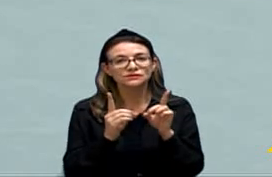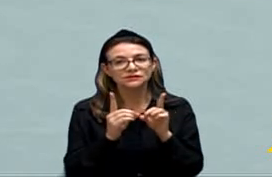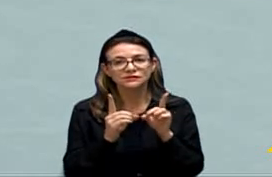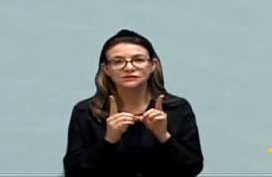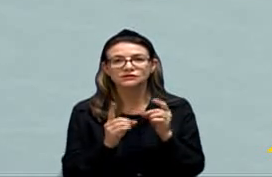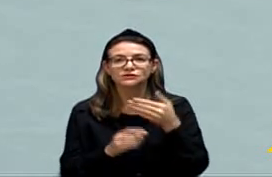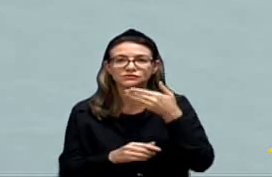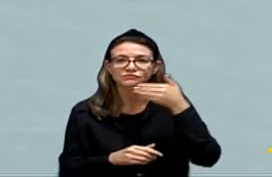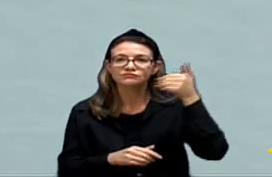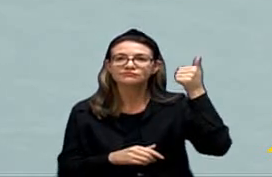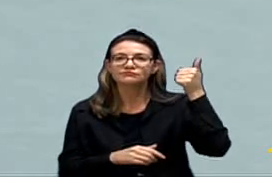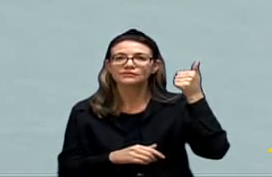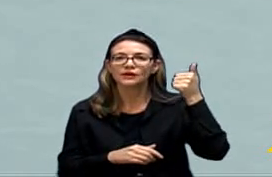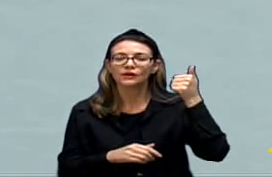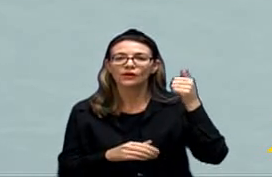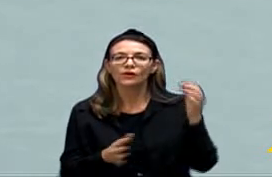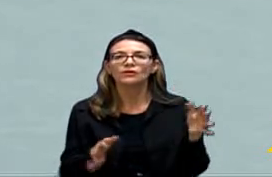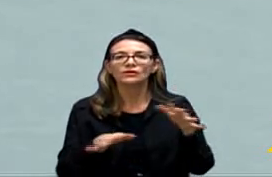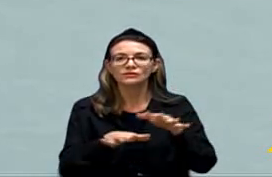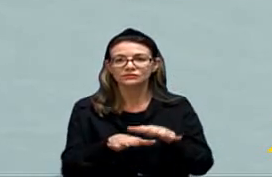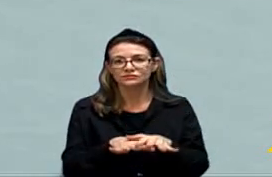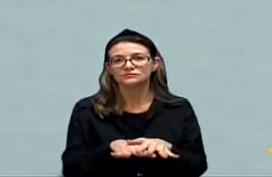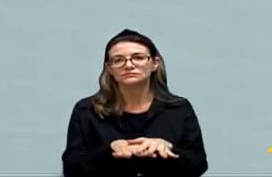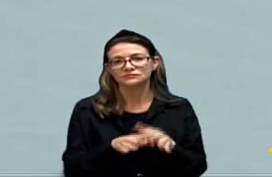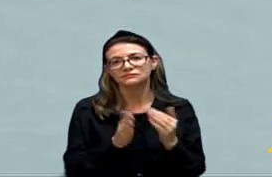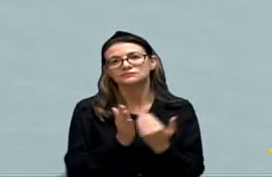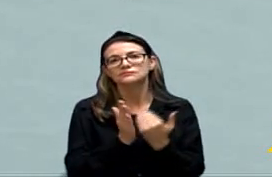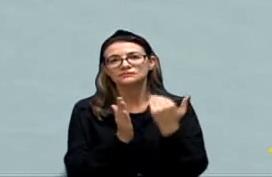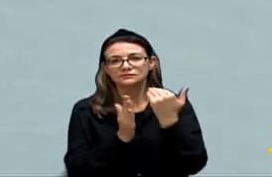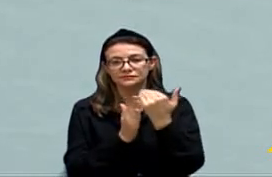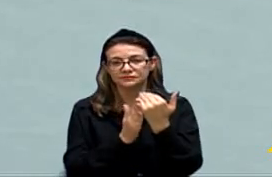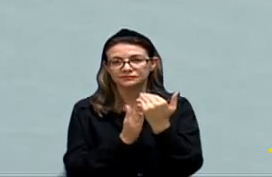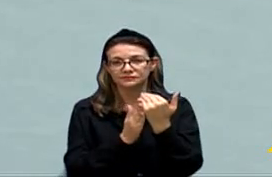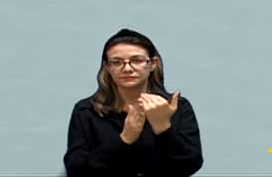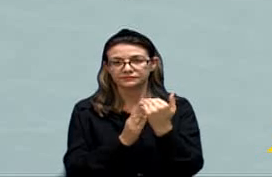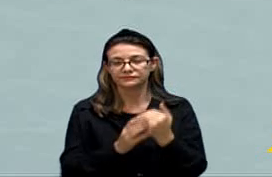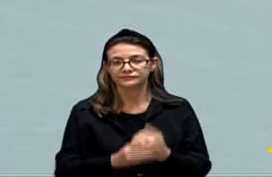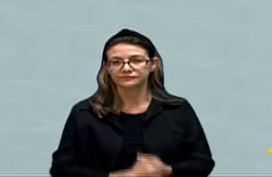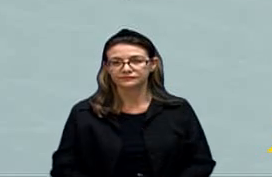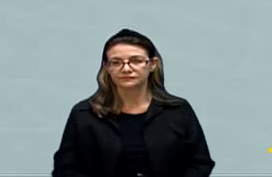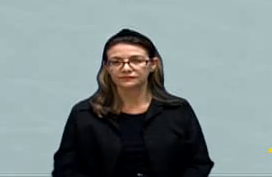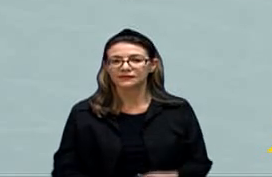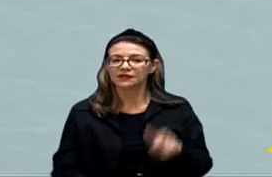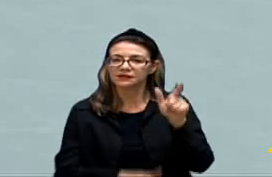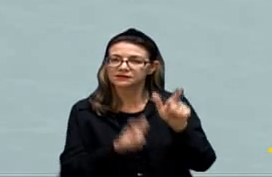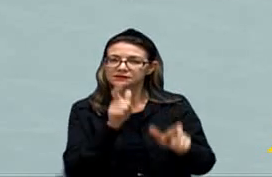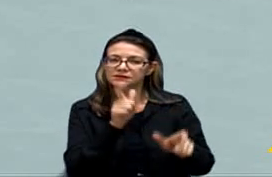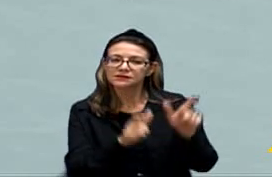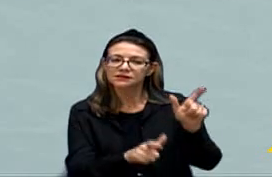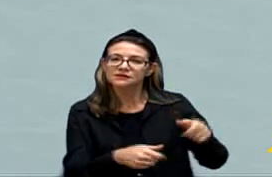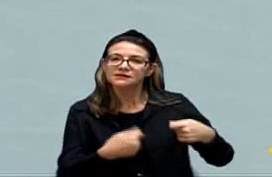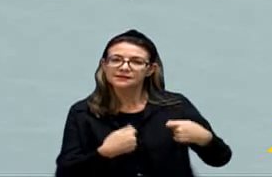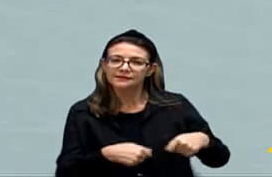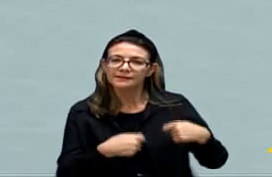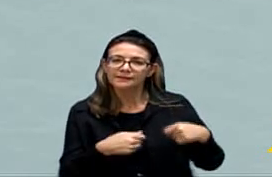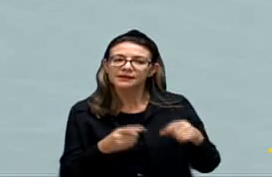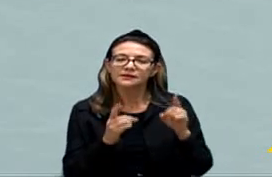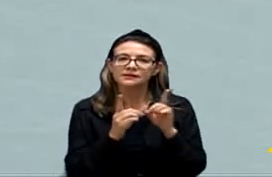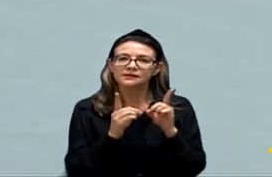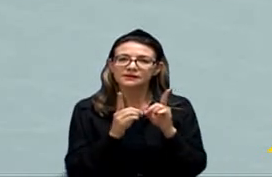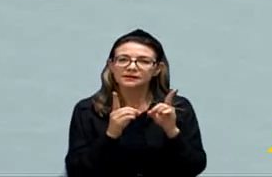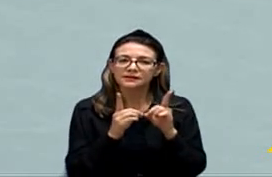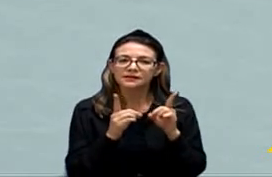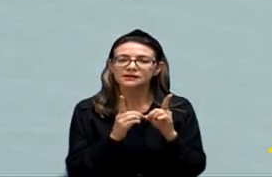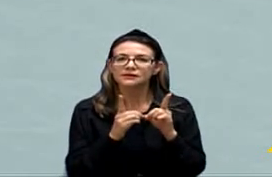mais inclusivo e possa garantir maior autonomia para as pessoas que necessitam de atendimento adequado em Libras